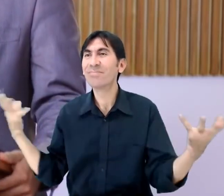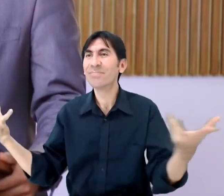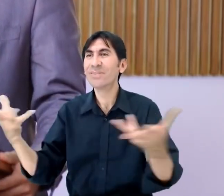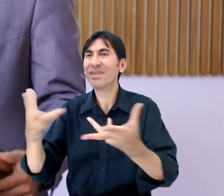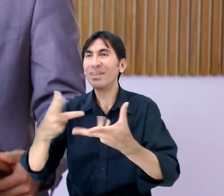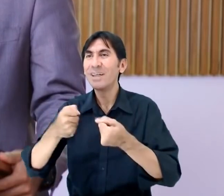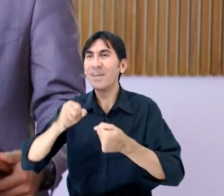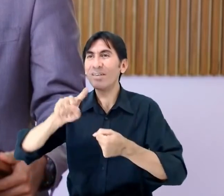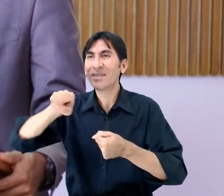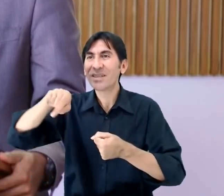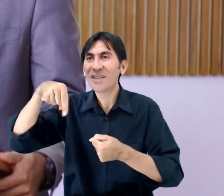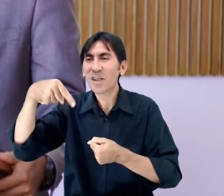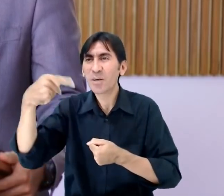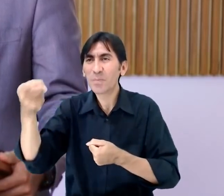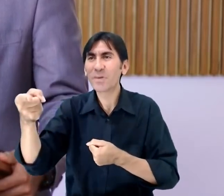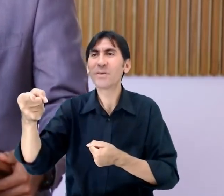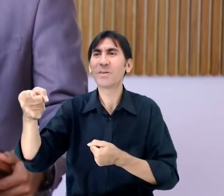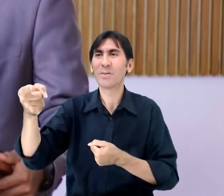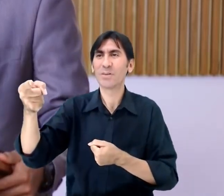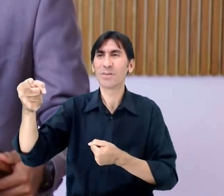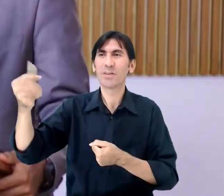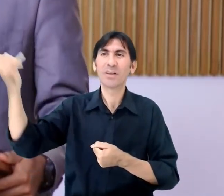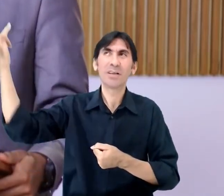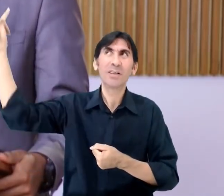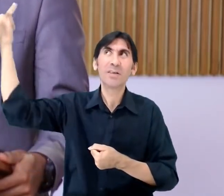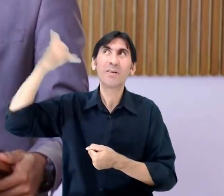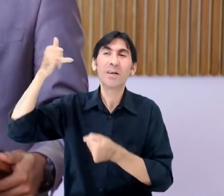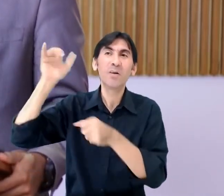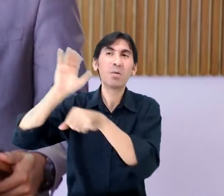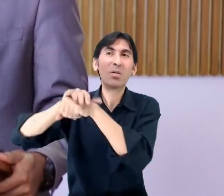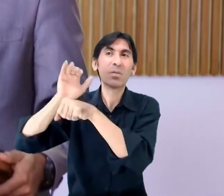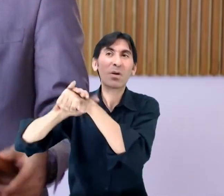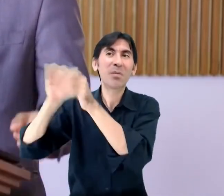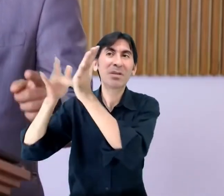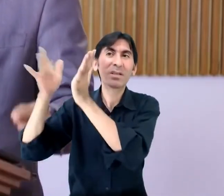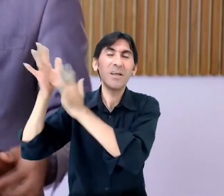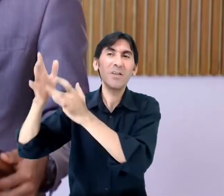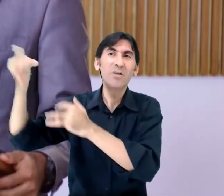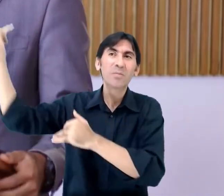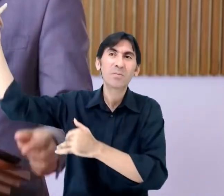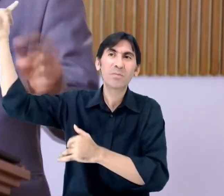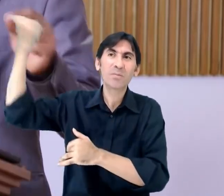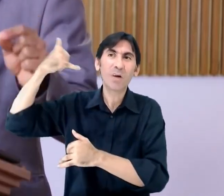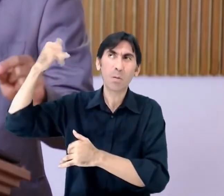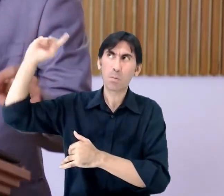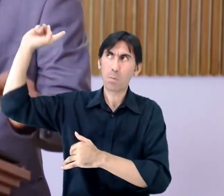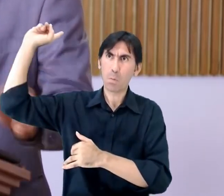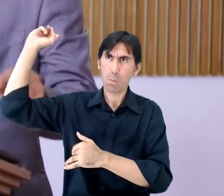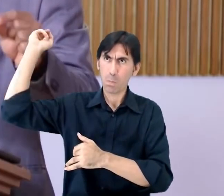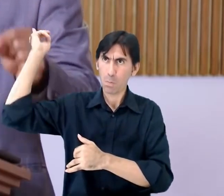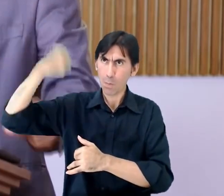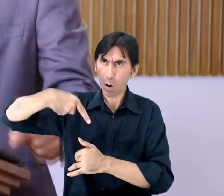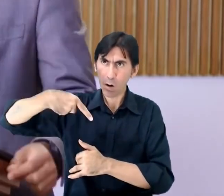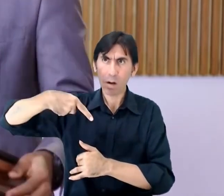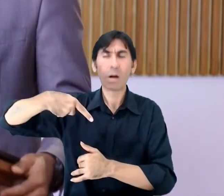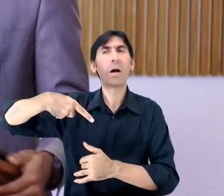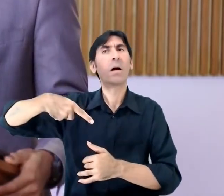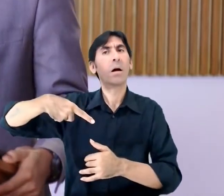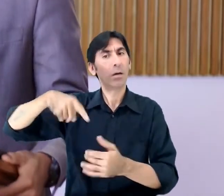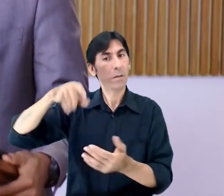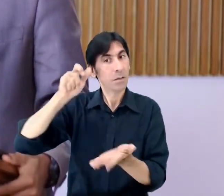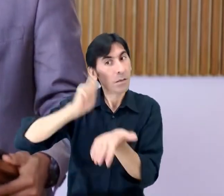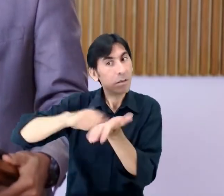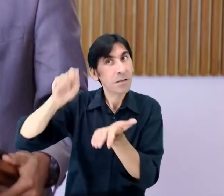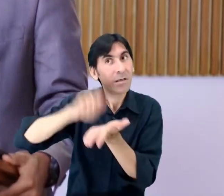visão, ele ouviu a voz de Jesus, dando-lhe uma ordem: escreve, porque essas palavras